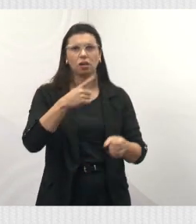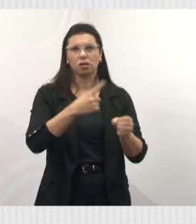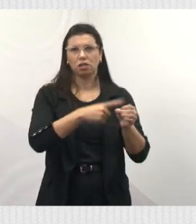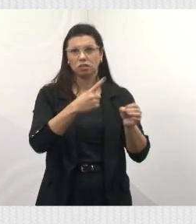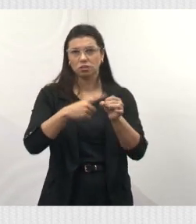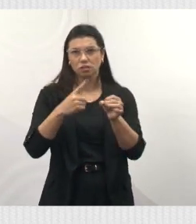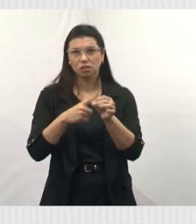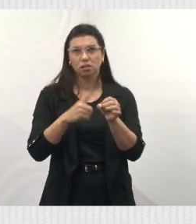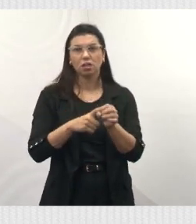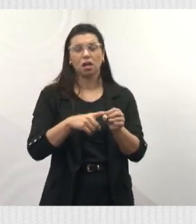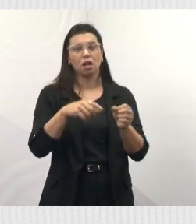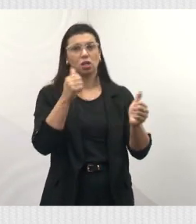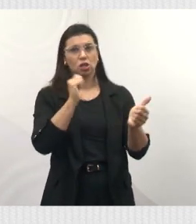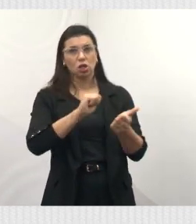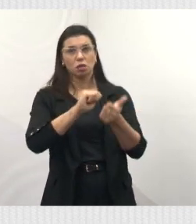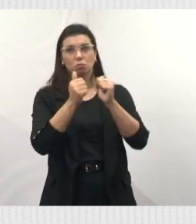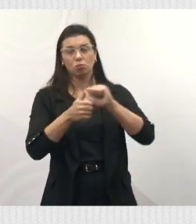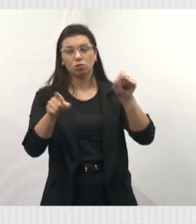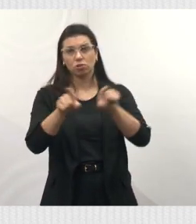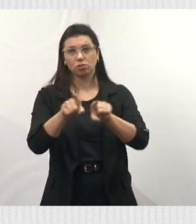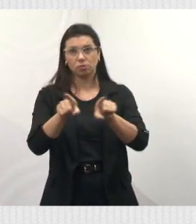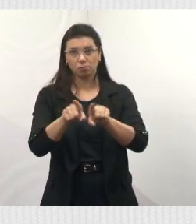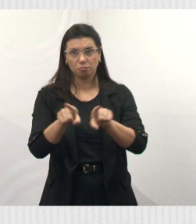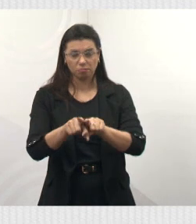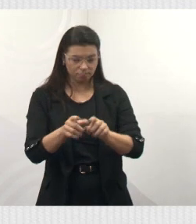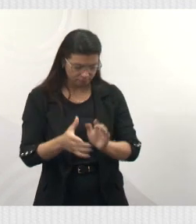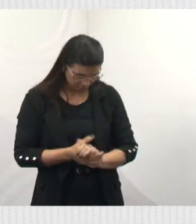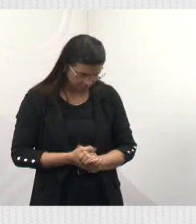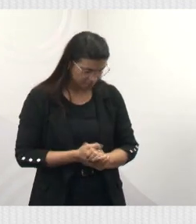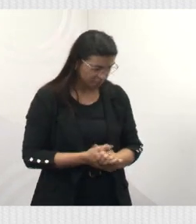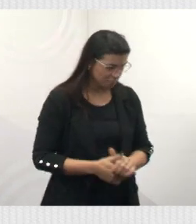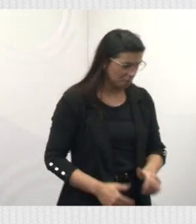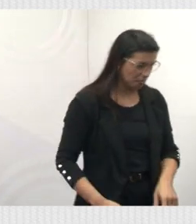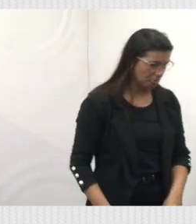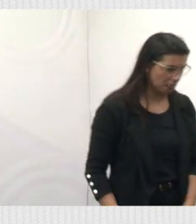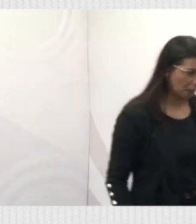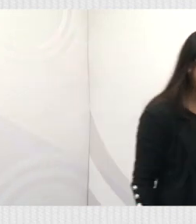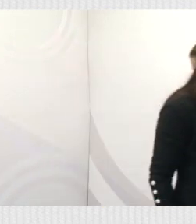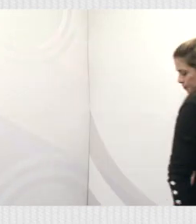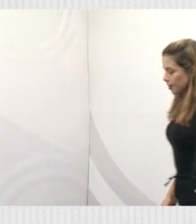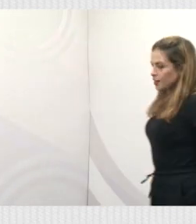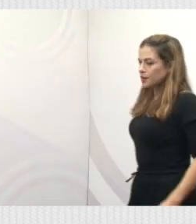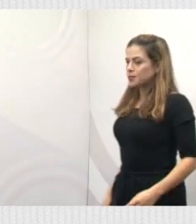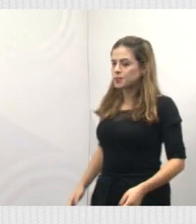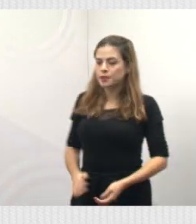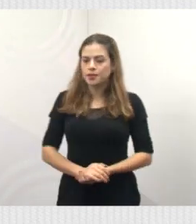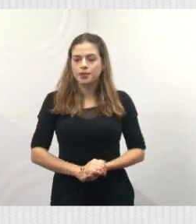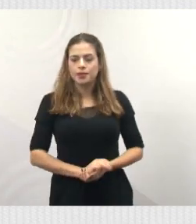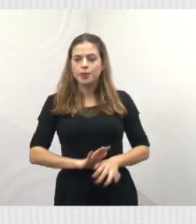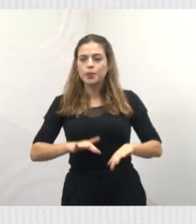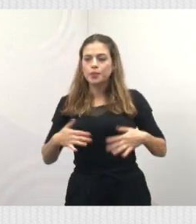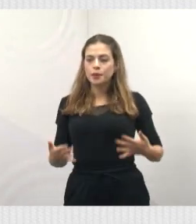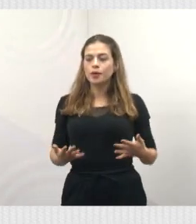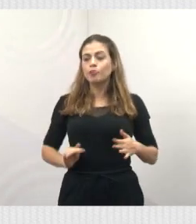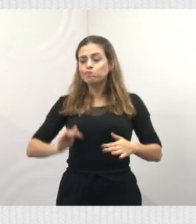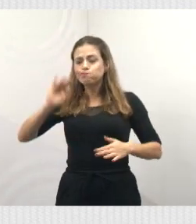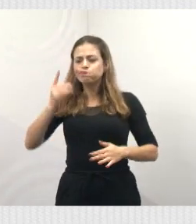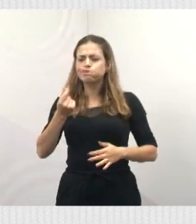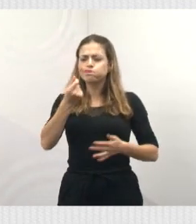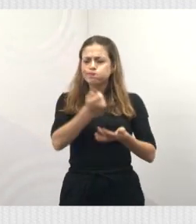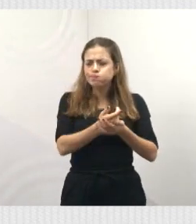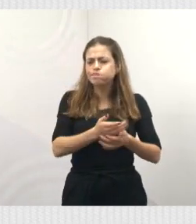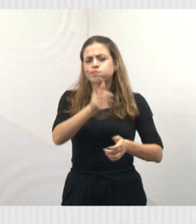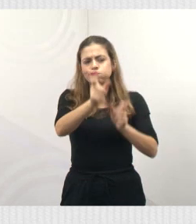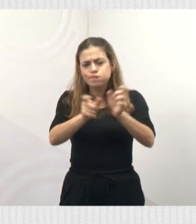esporte, mais áreas de lazer. Quando você aumenta as despesas e aumenta a remuneração de pessoal bem próximo do limite, você